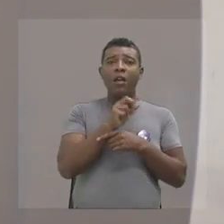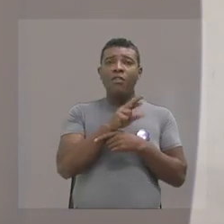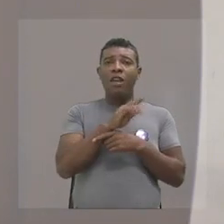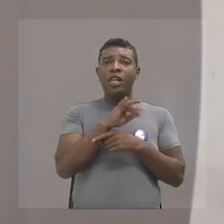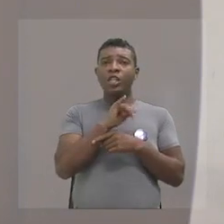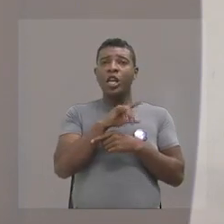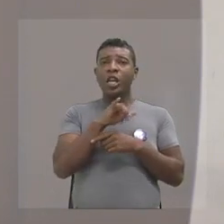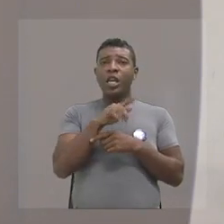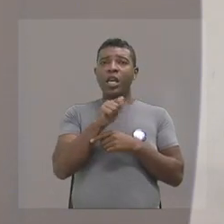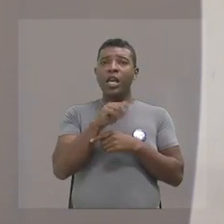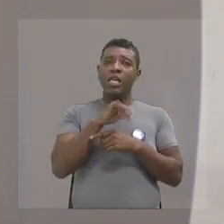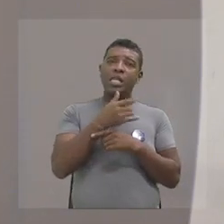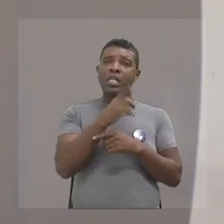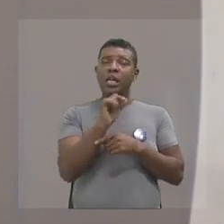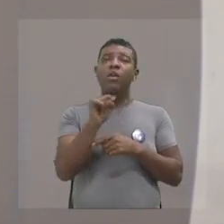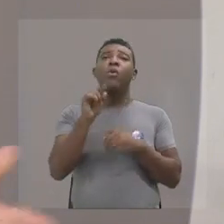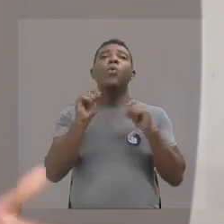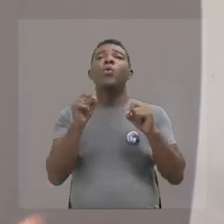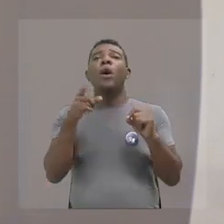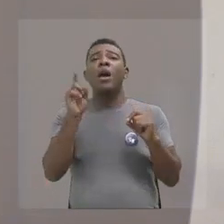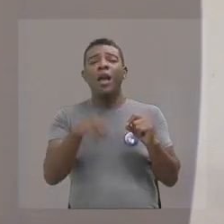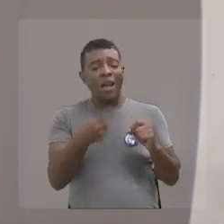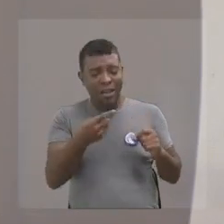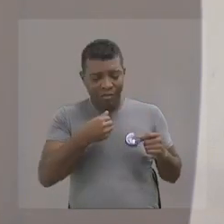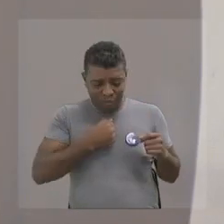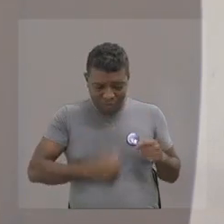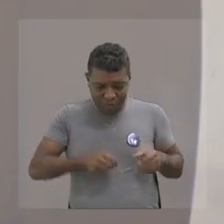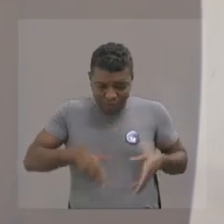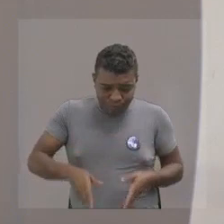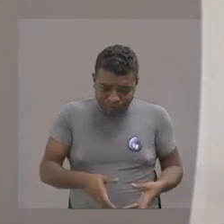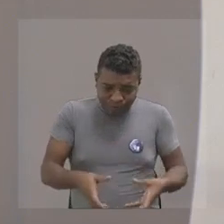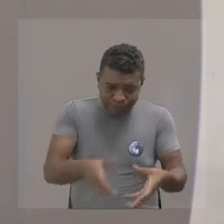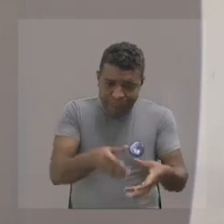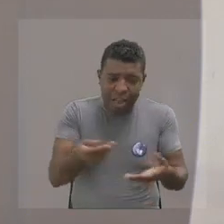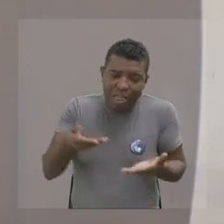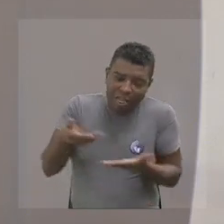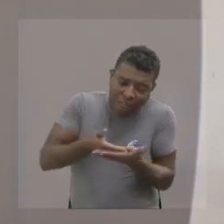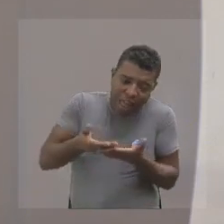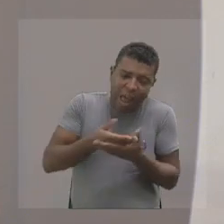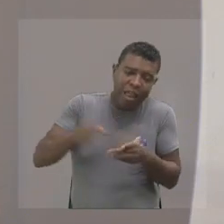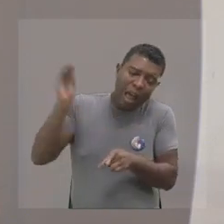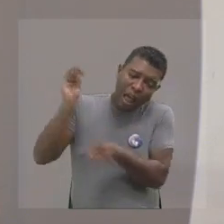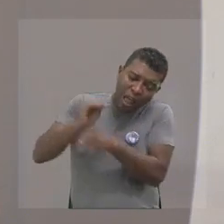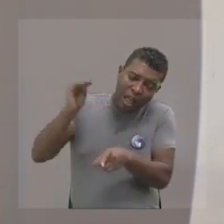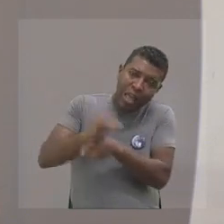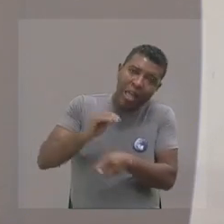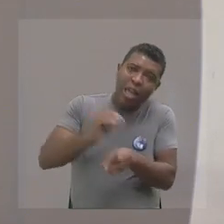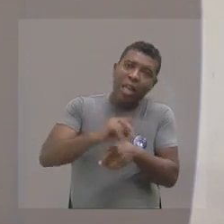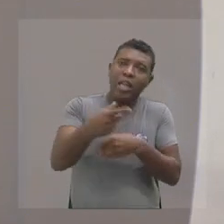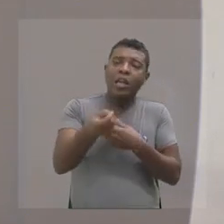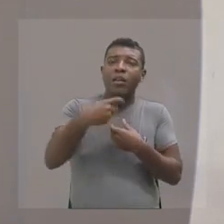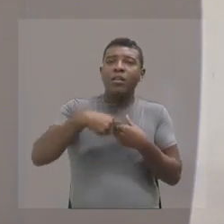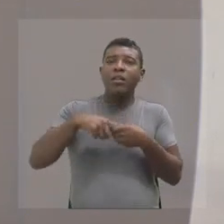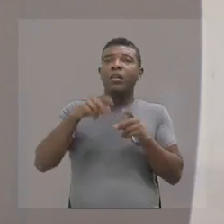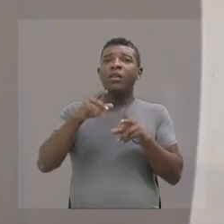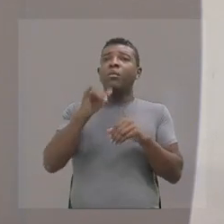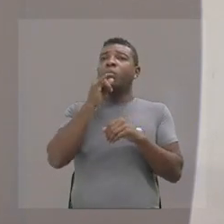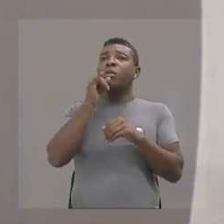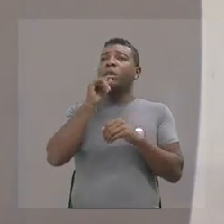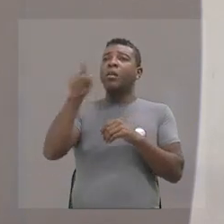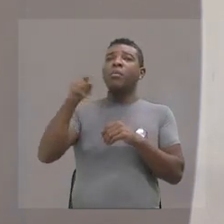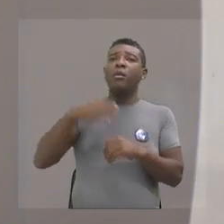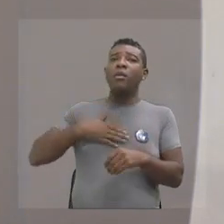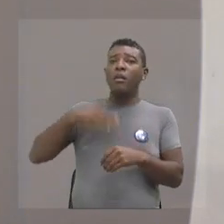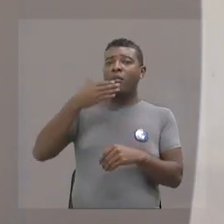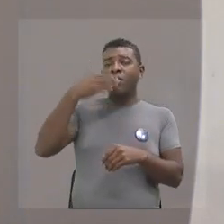reuso de esgoto tratado que também nós temos vários exemplos internacionais que corroboram isso como Israel né alguns estados